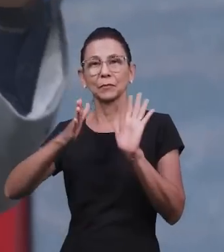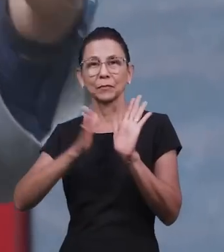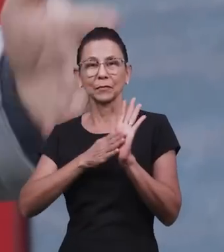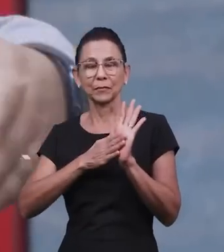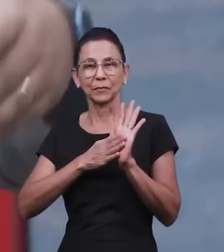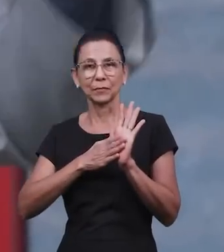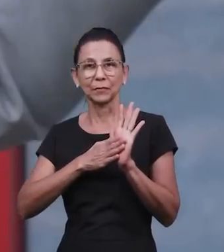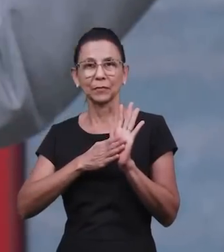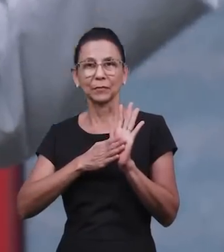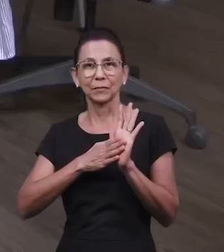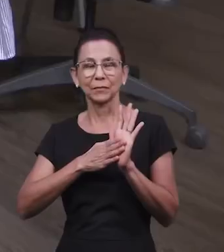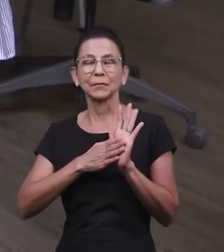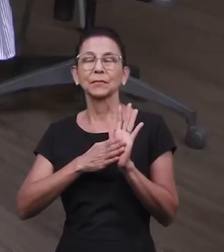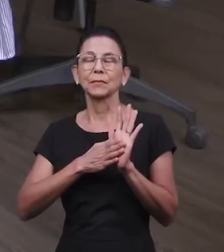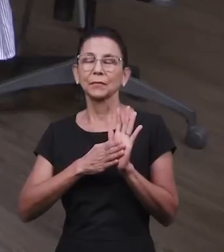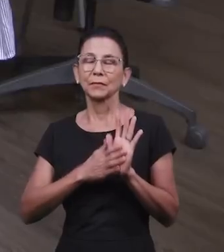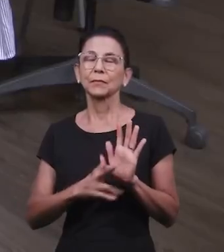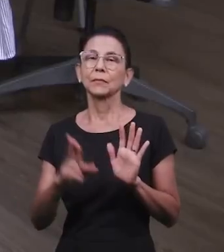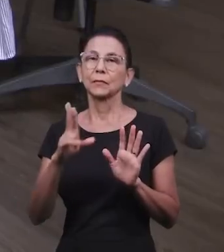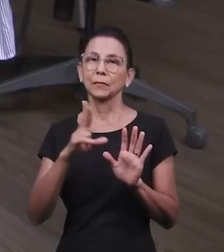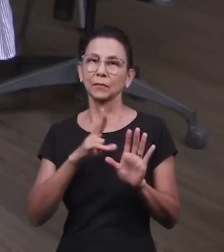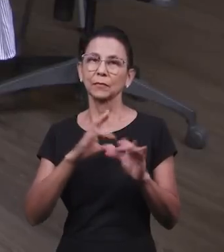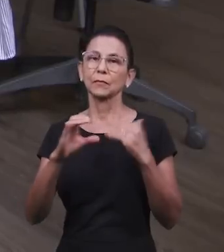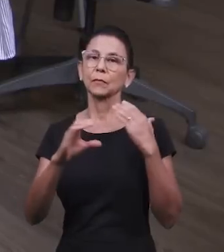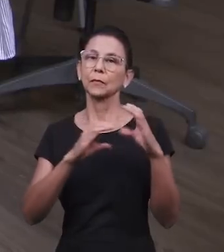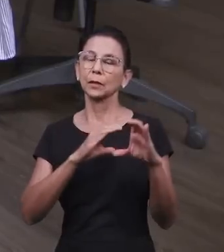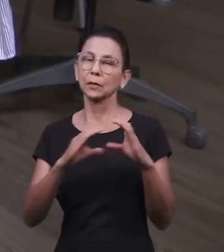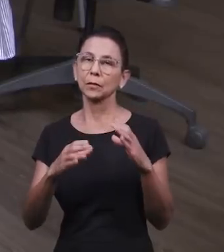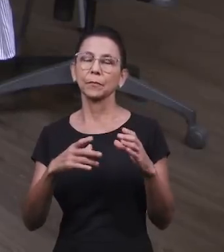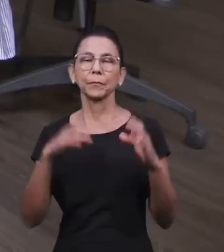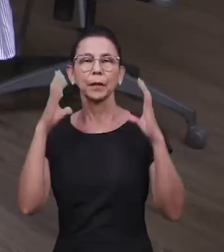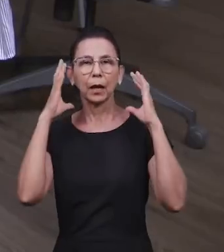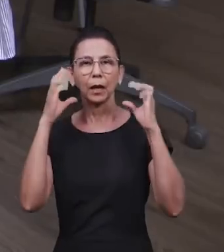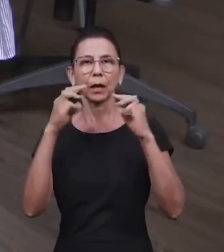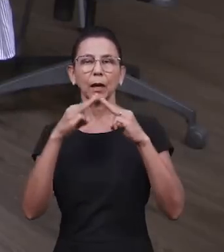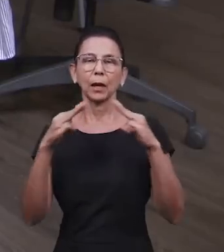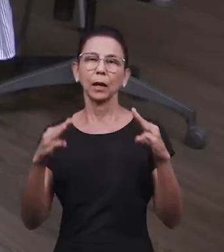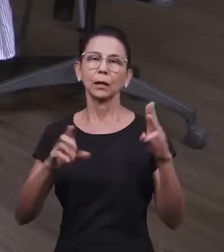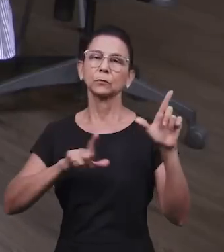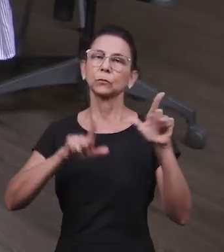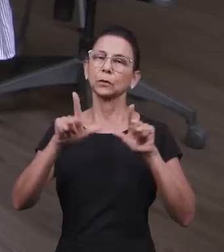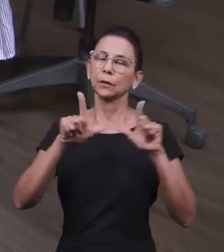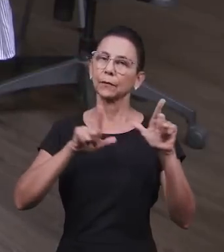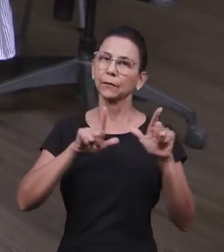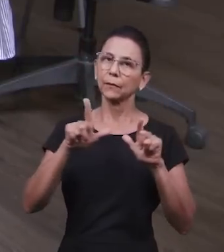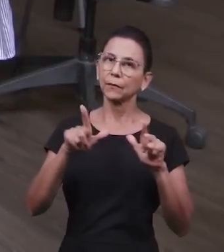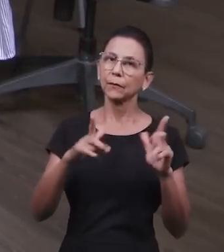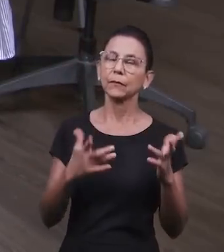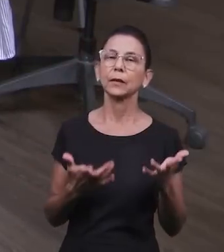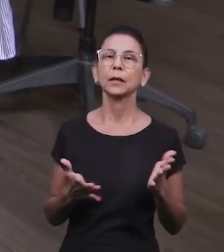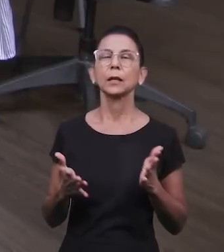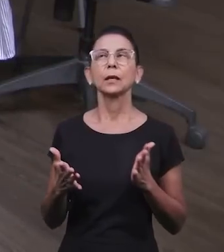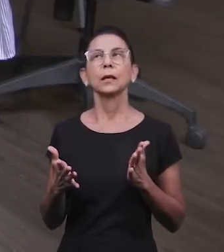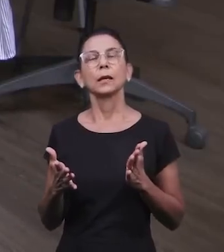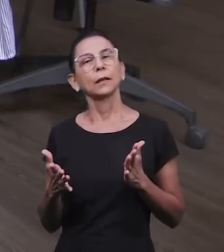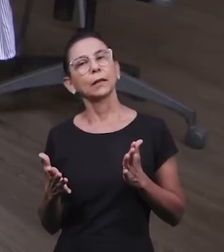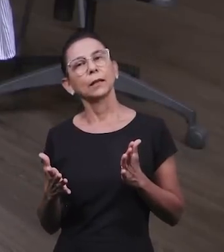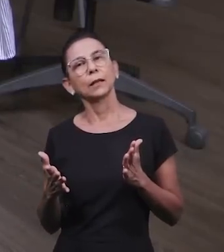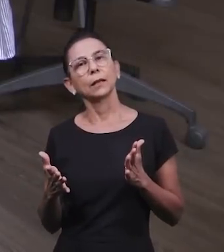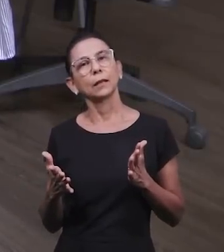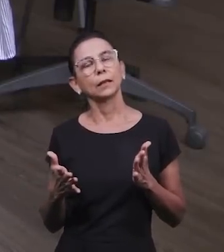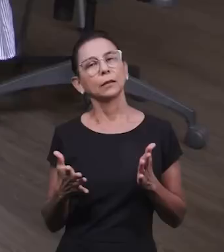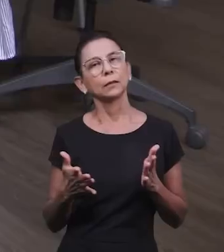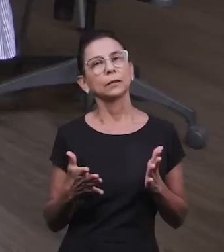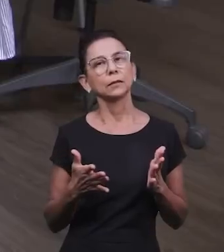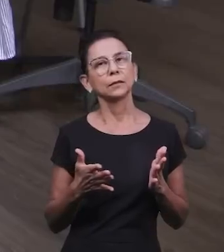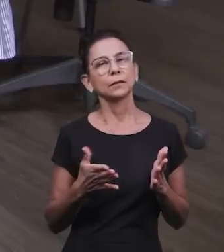nós podemos, durante um tempo, há tempos antigos as pessoas mandavam cartas, então são ferramentas também para o nosso tempo, para a nossa